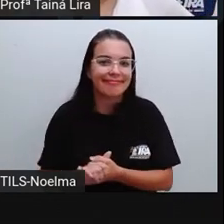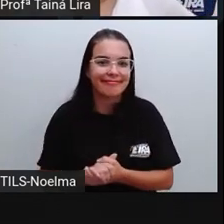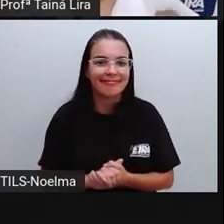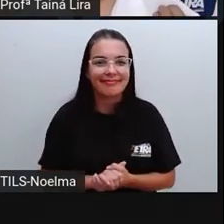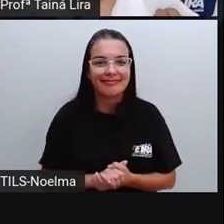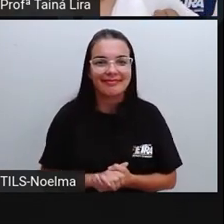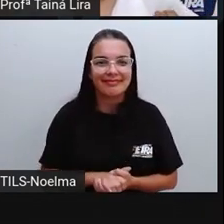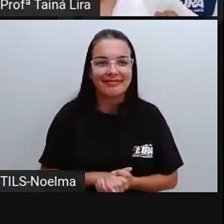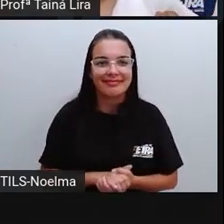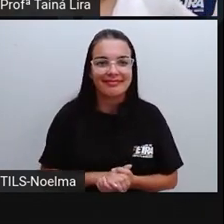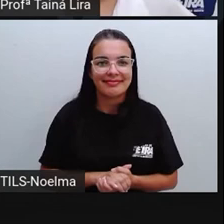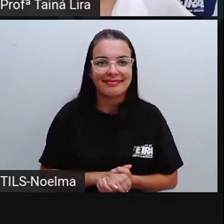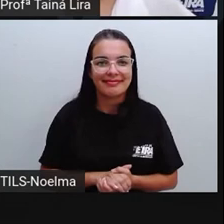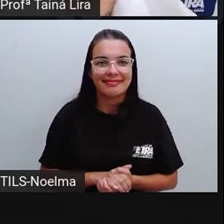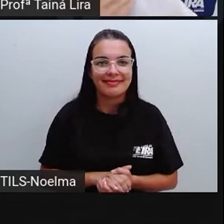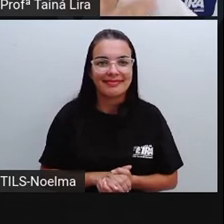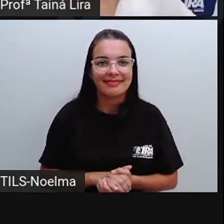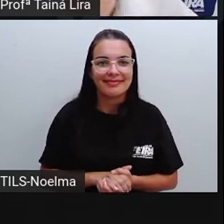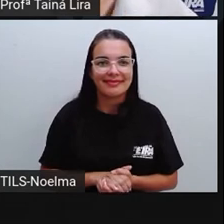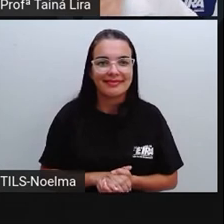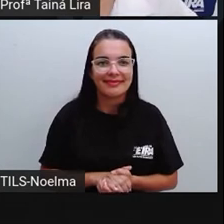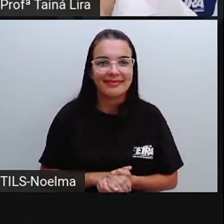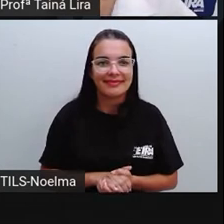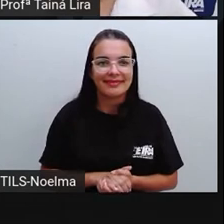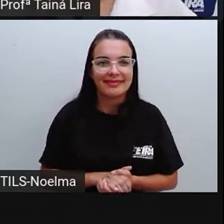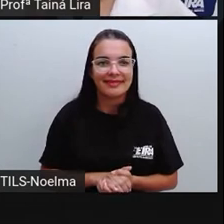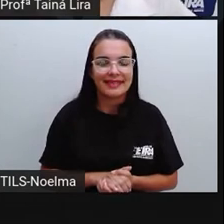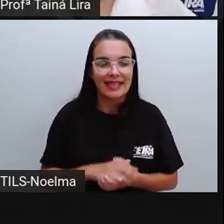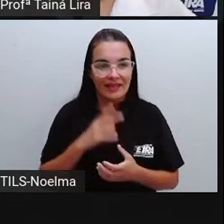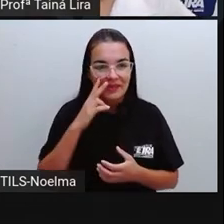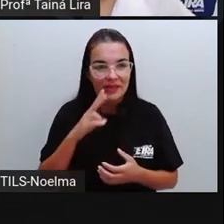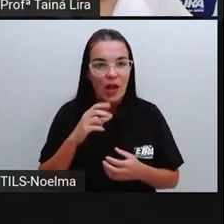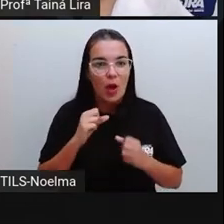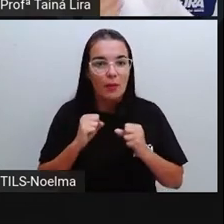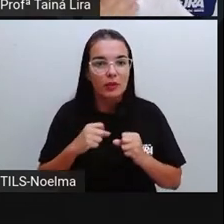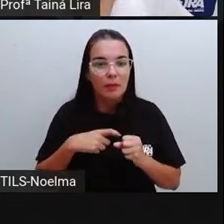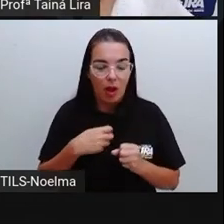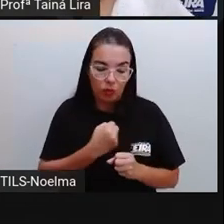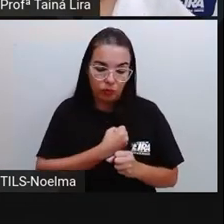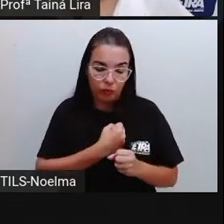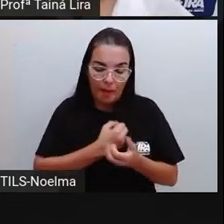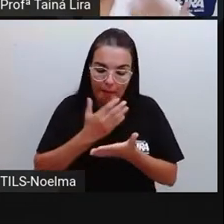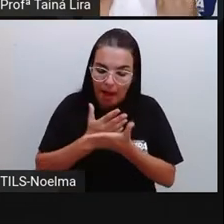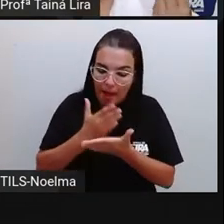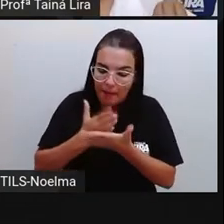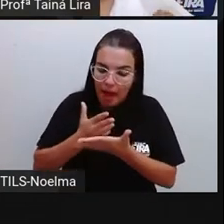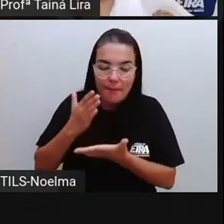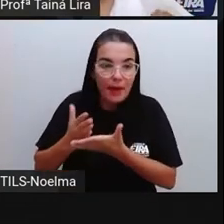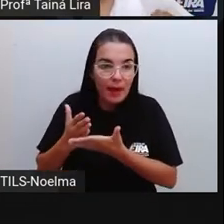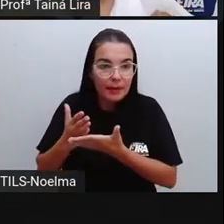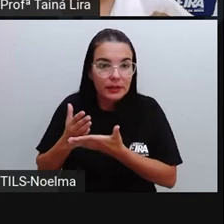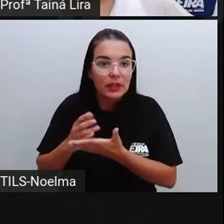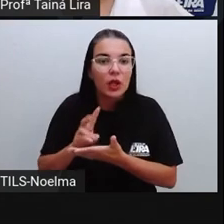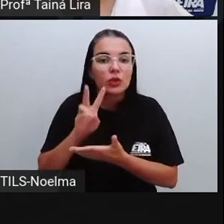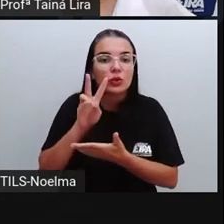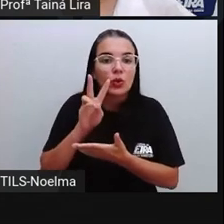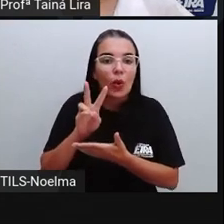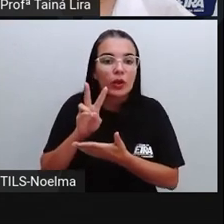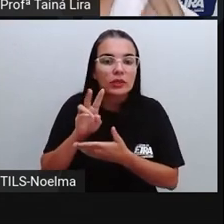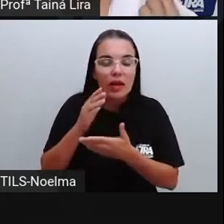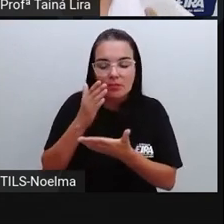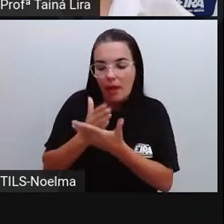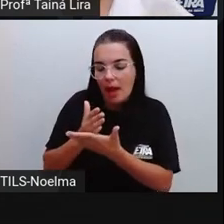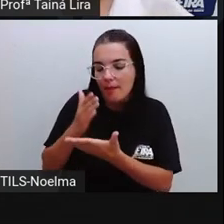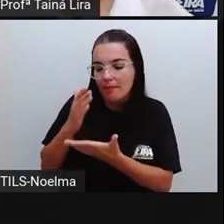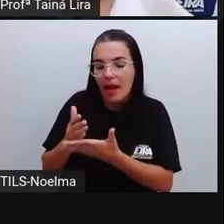A Pró pegou aqui esses números, ó, e quebrou todinho, tá? Decompôs. Então, eu peguei esses 2 metros e